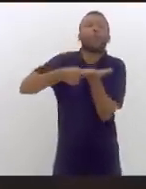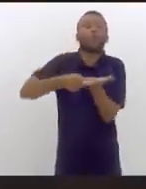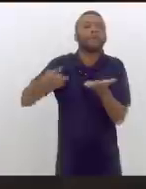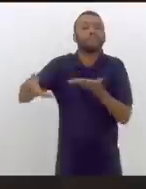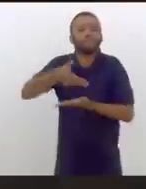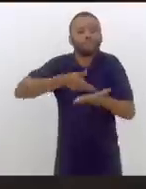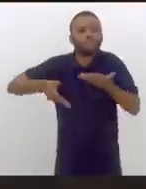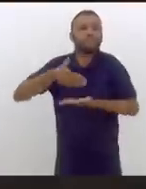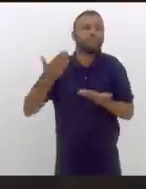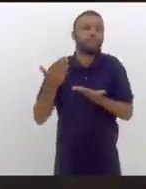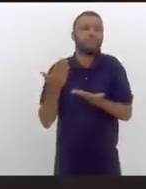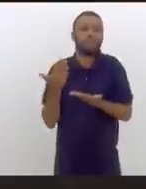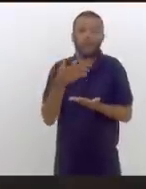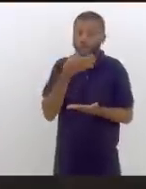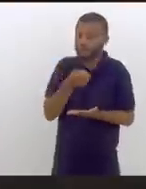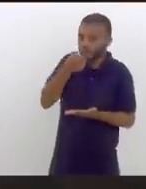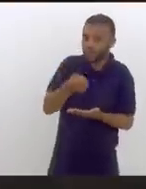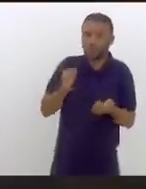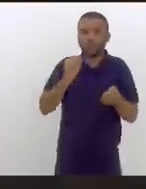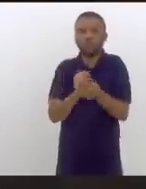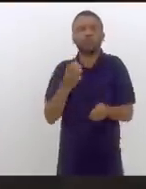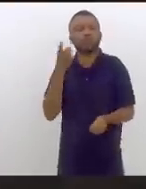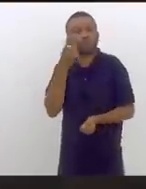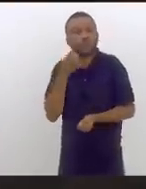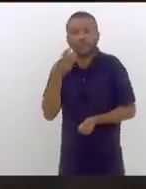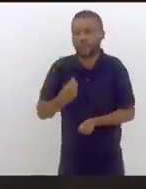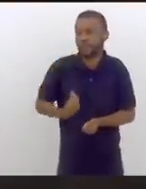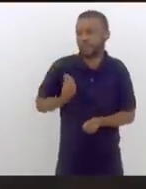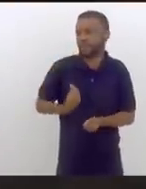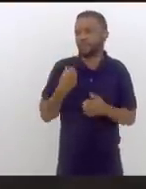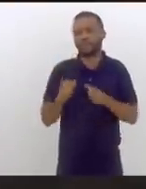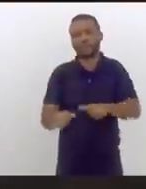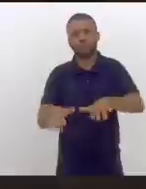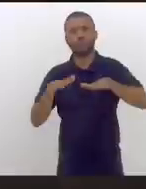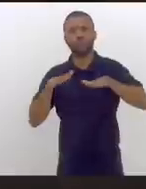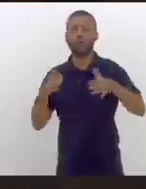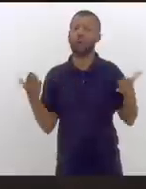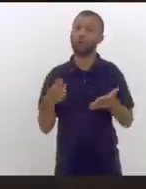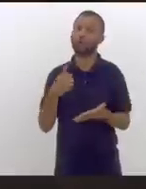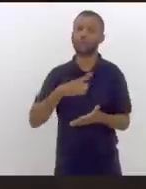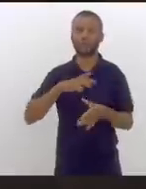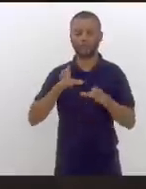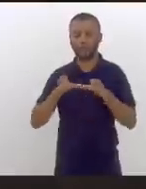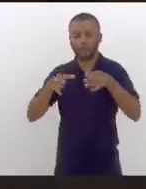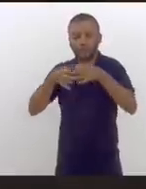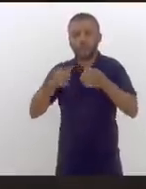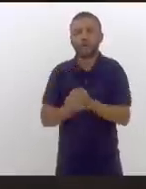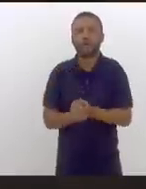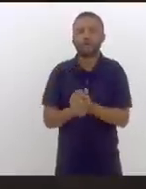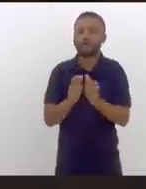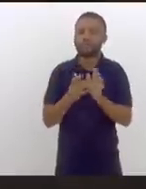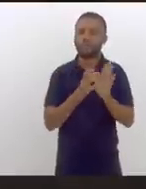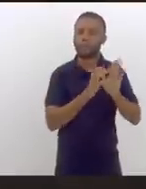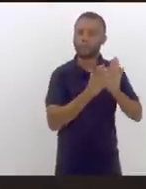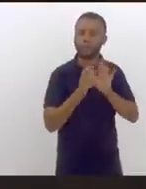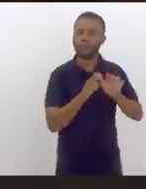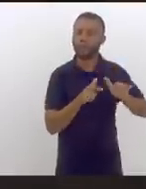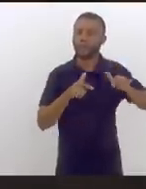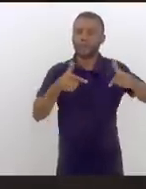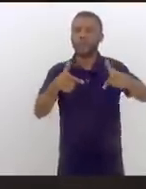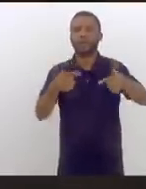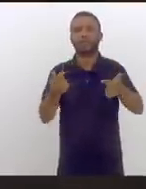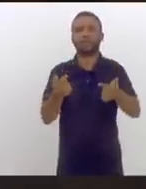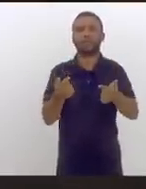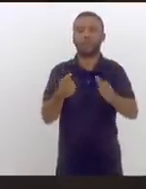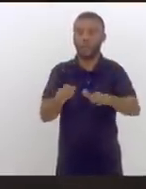afirmado com o deputado com os deputados aqui presente nós temos hoje comissão frente parlamentar Então hoje não é uma